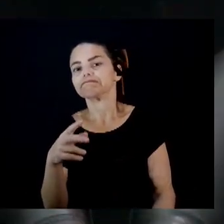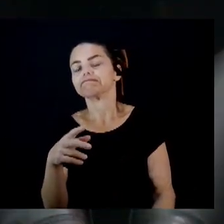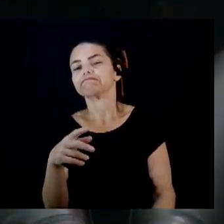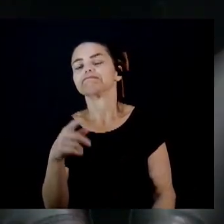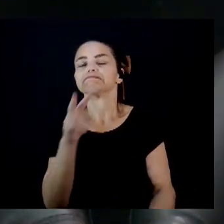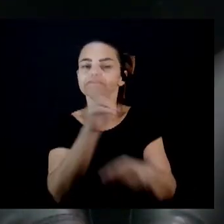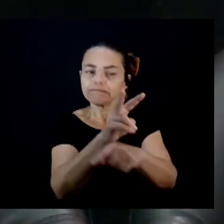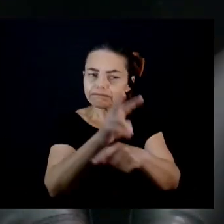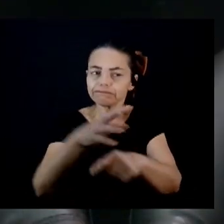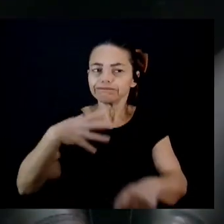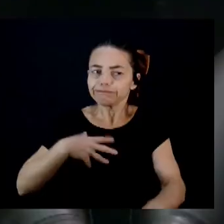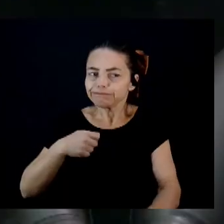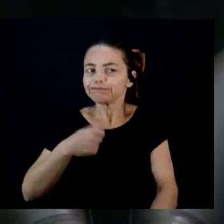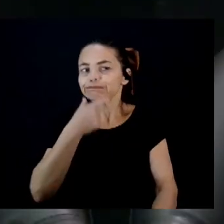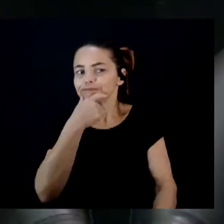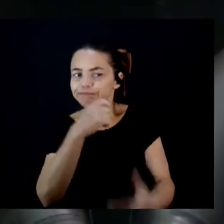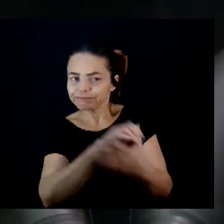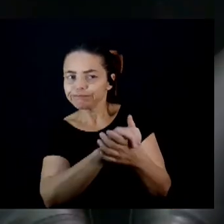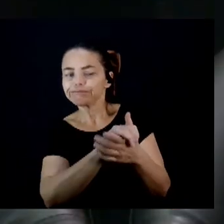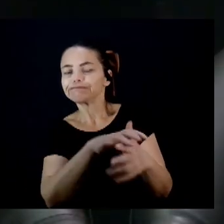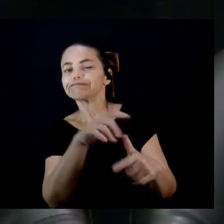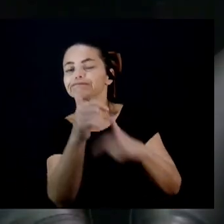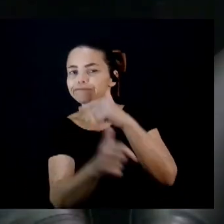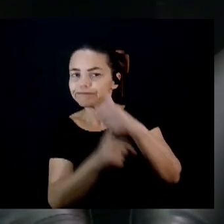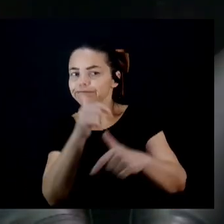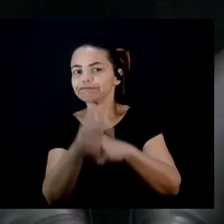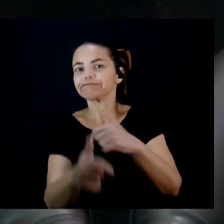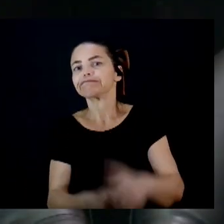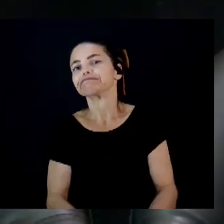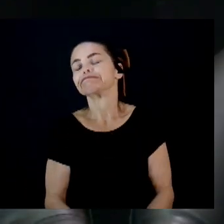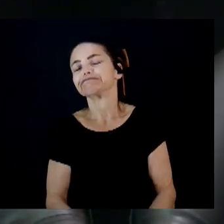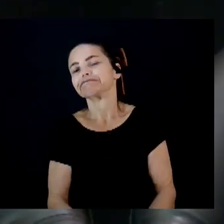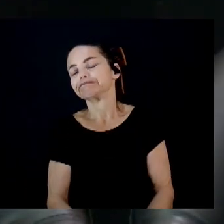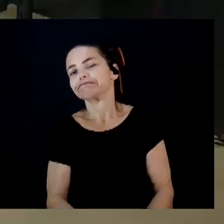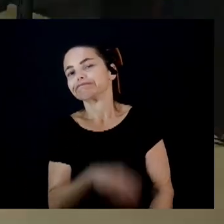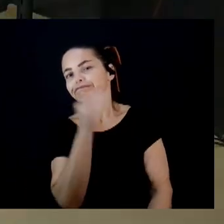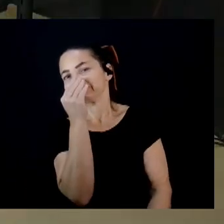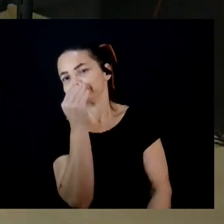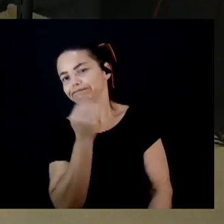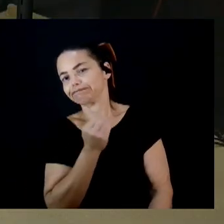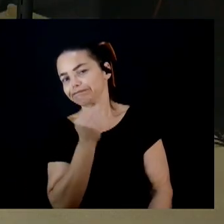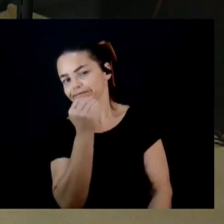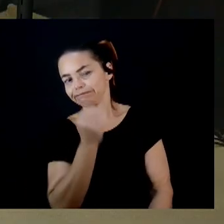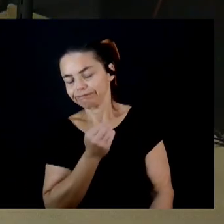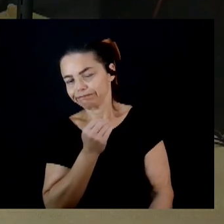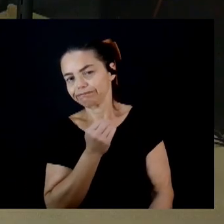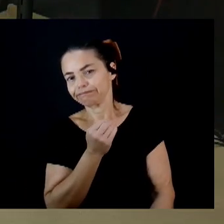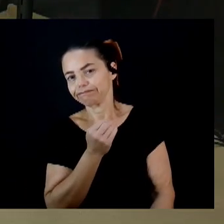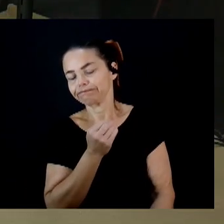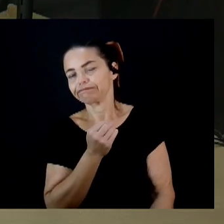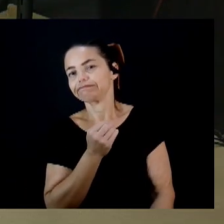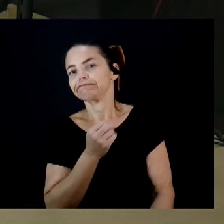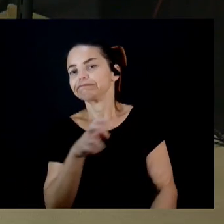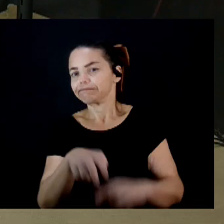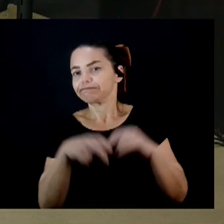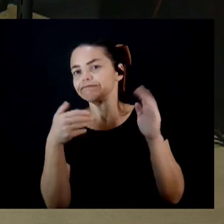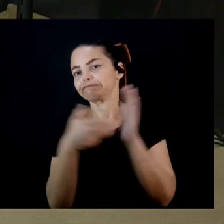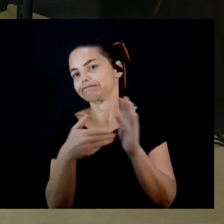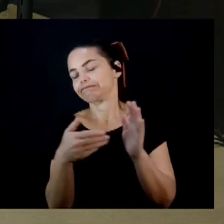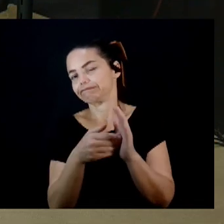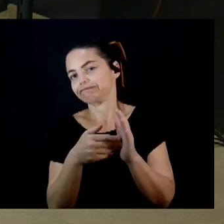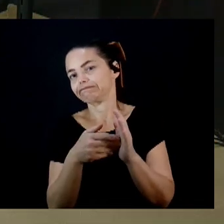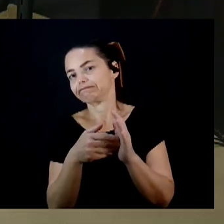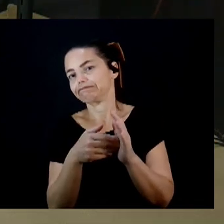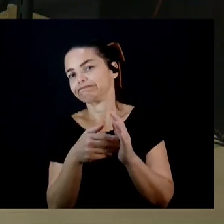do marido, cuida do trabalho e vai se deixando para trás. Sim, nesse sentido também há uma cobrança,